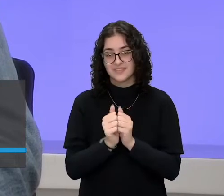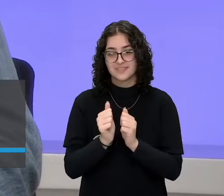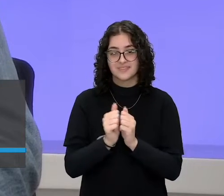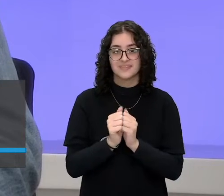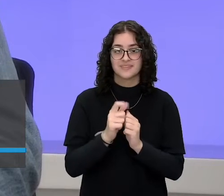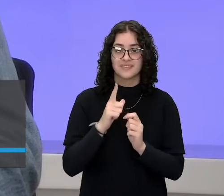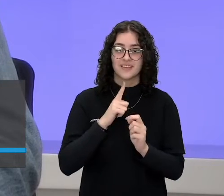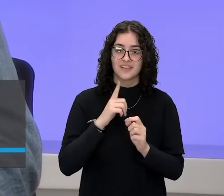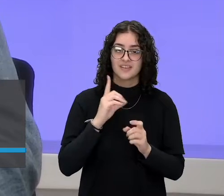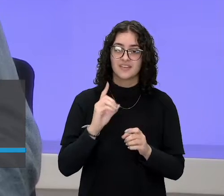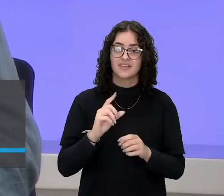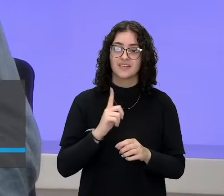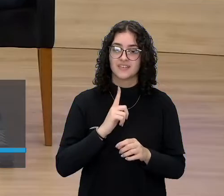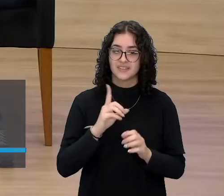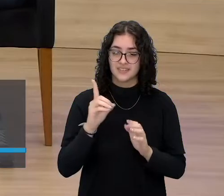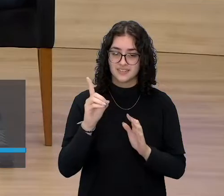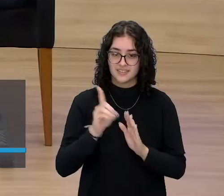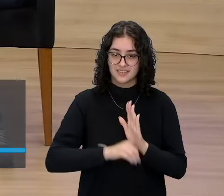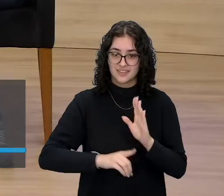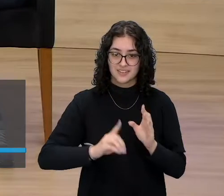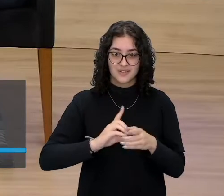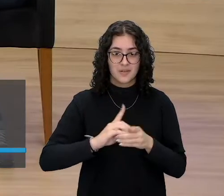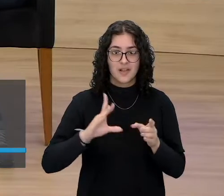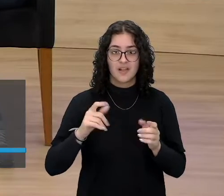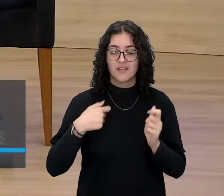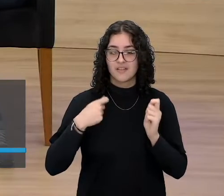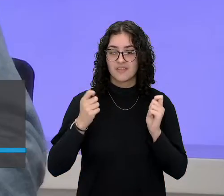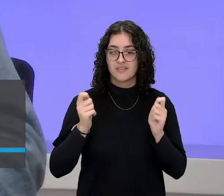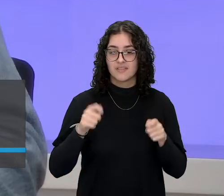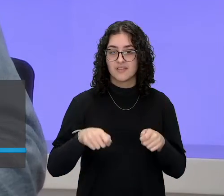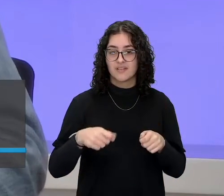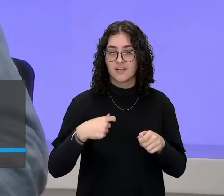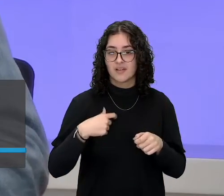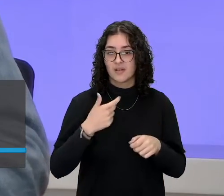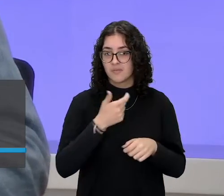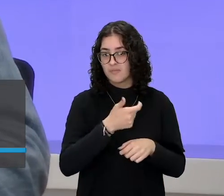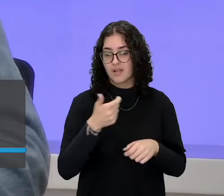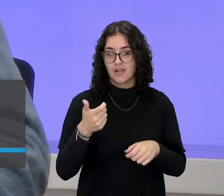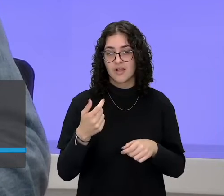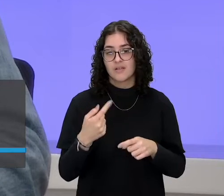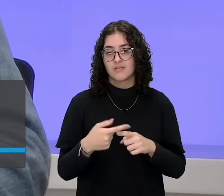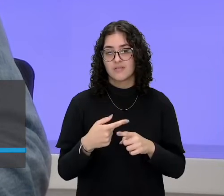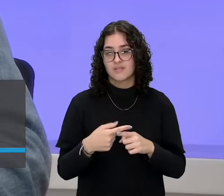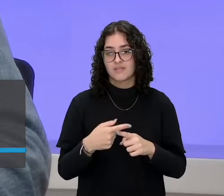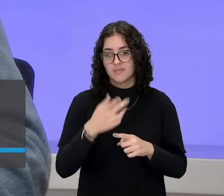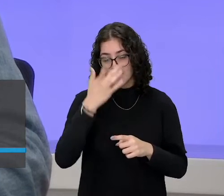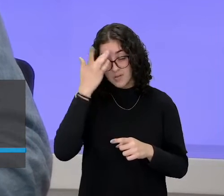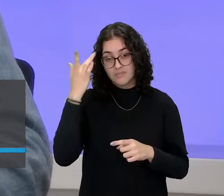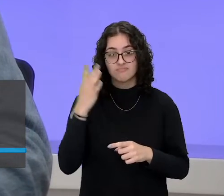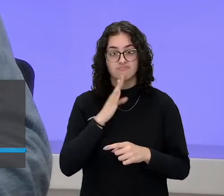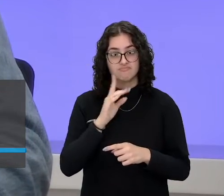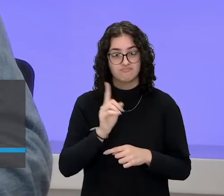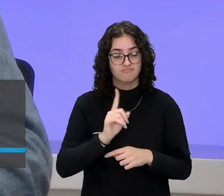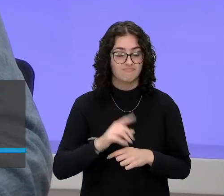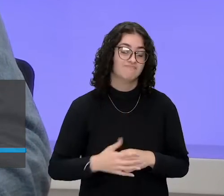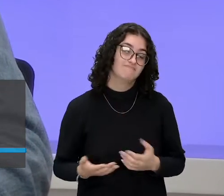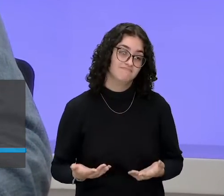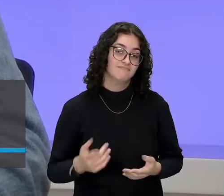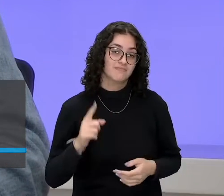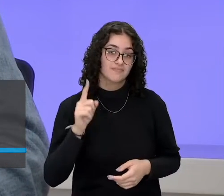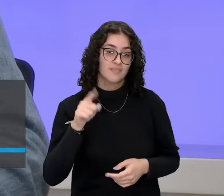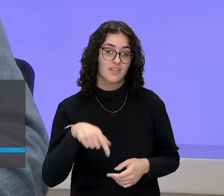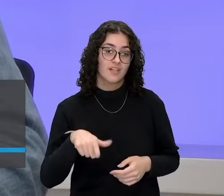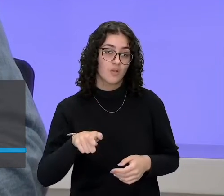essa questão de direitos autorais, eu não posso trazer as imagens que eu fiz lá com a galera que eu conheci, tá certo? Mas é